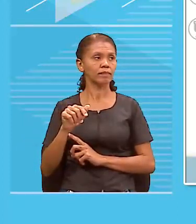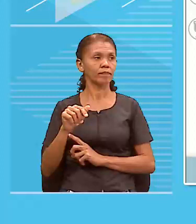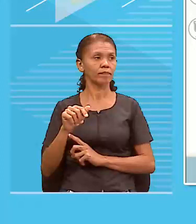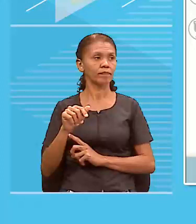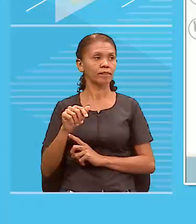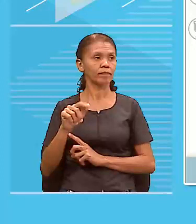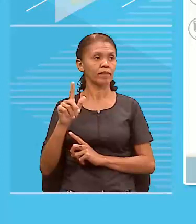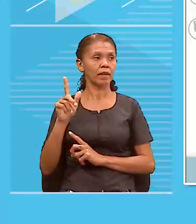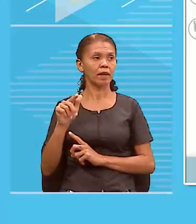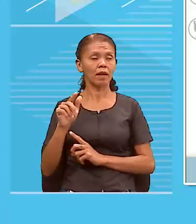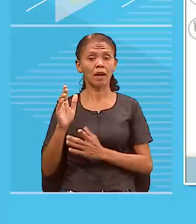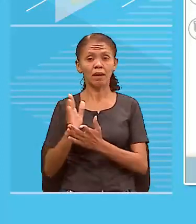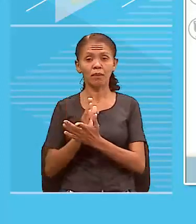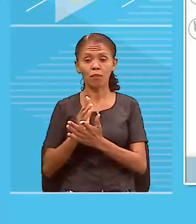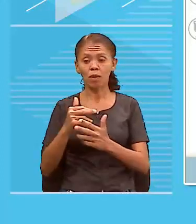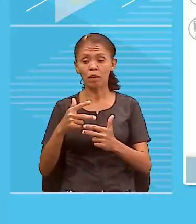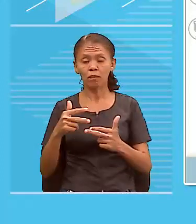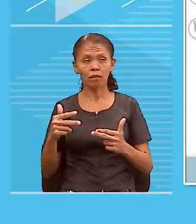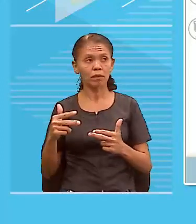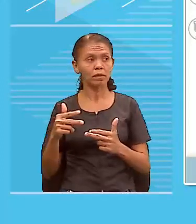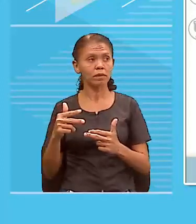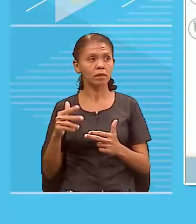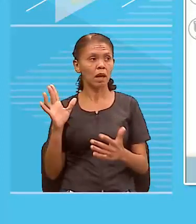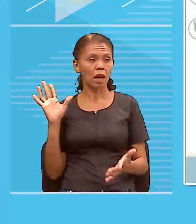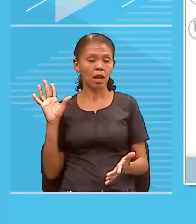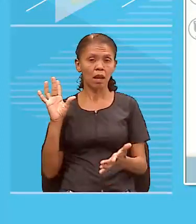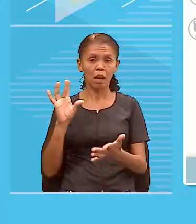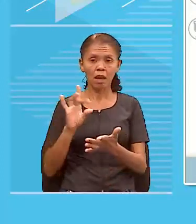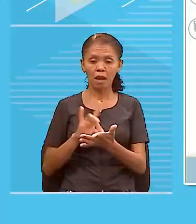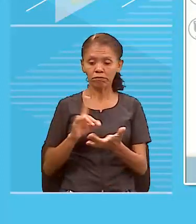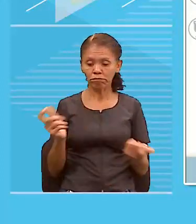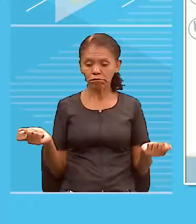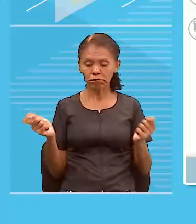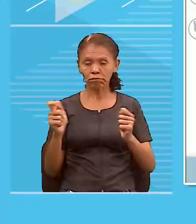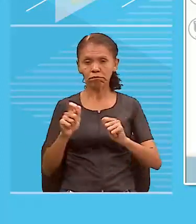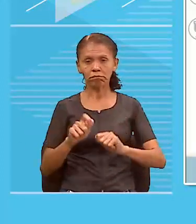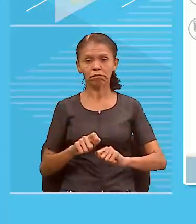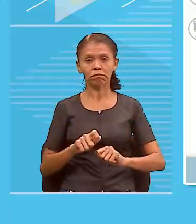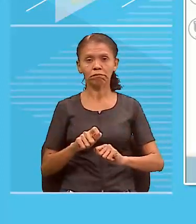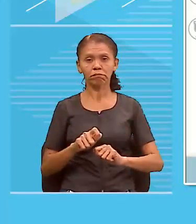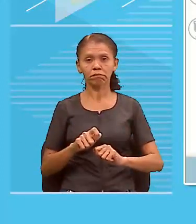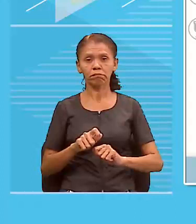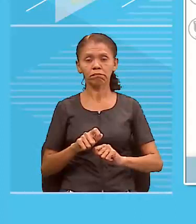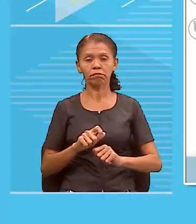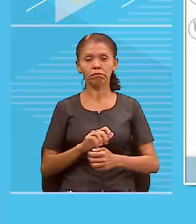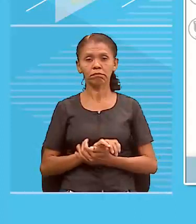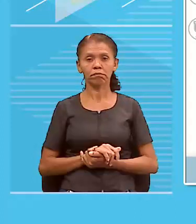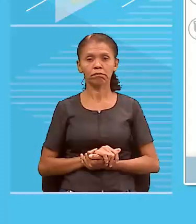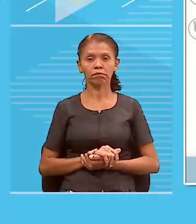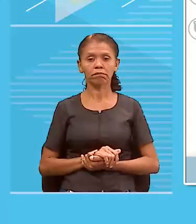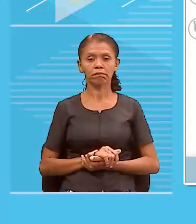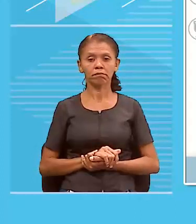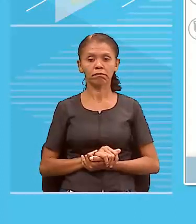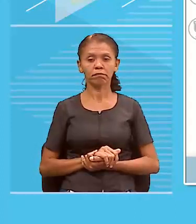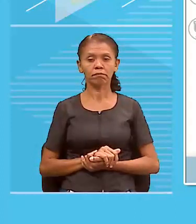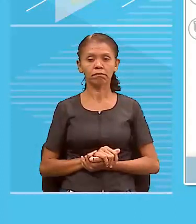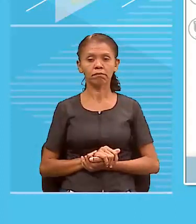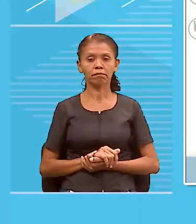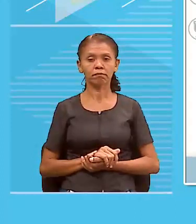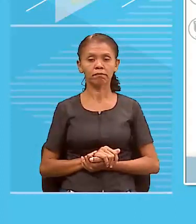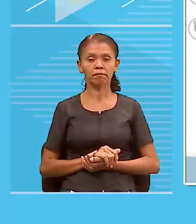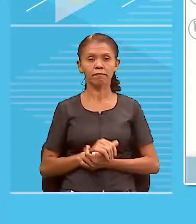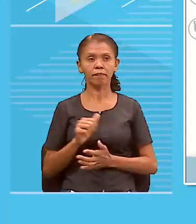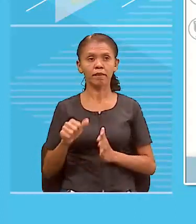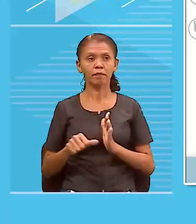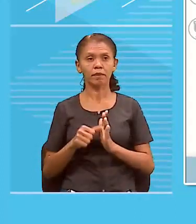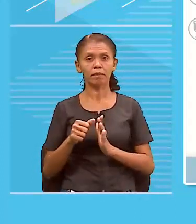e possível né você tem essa essa esse uso